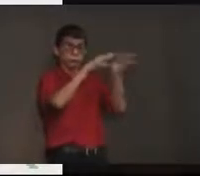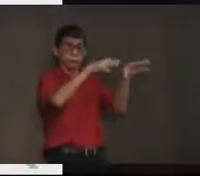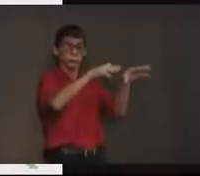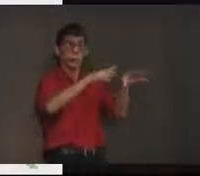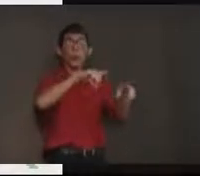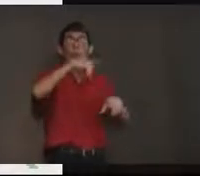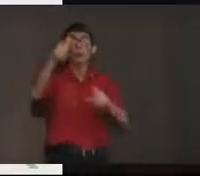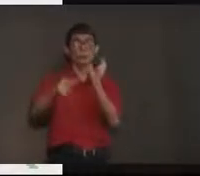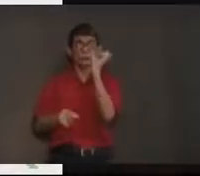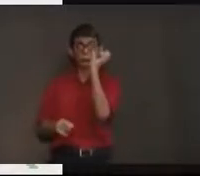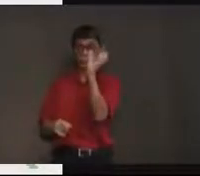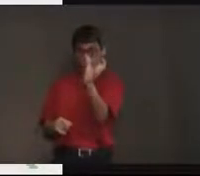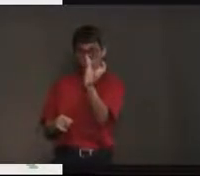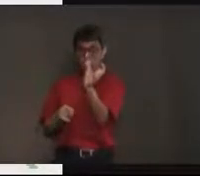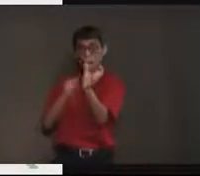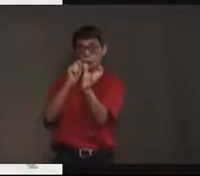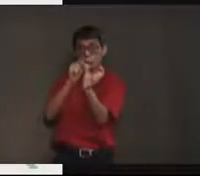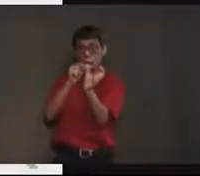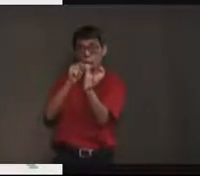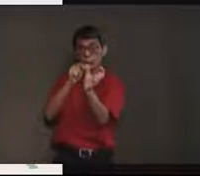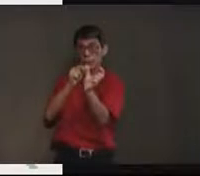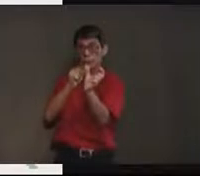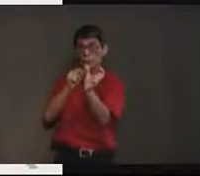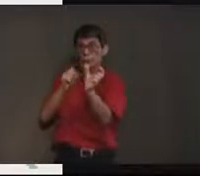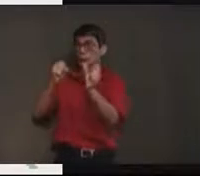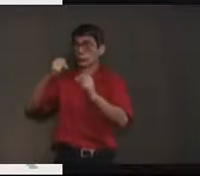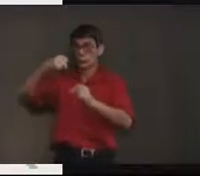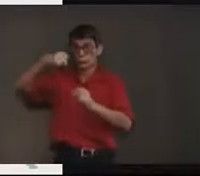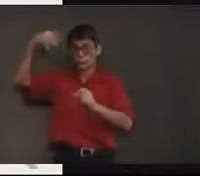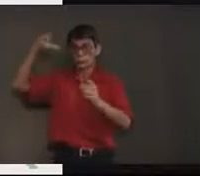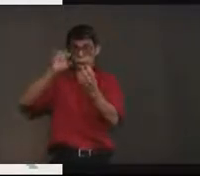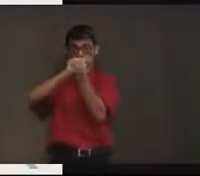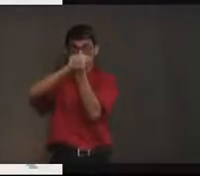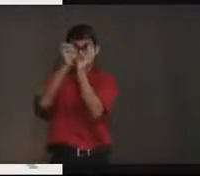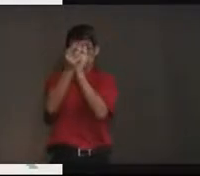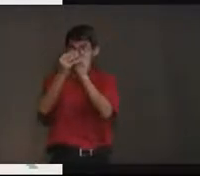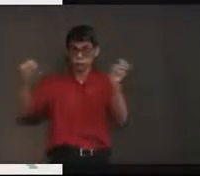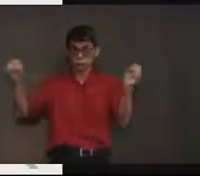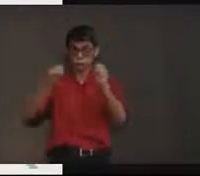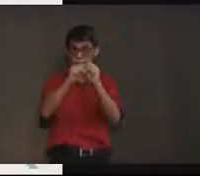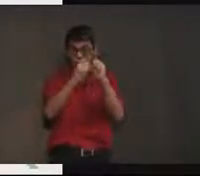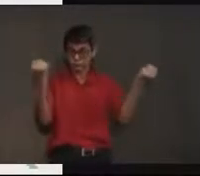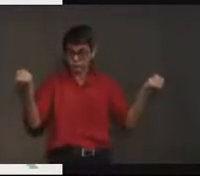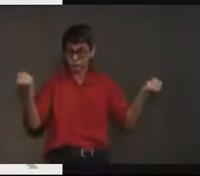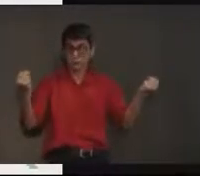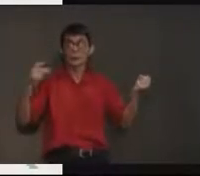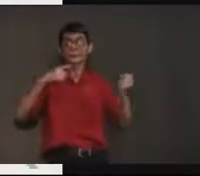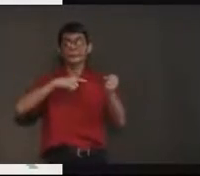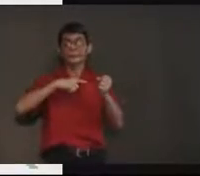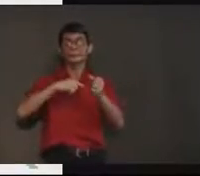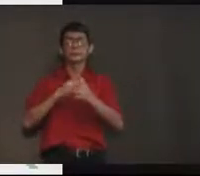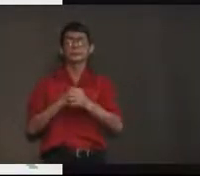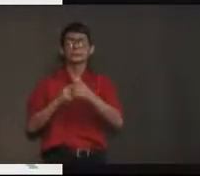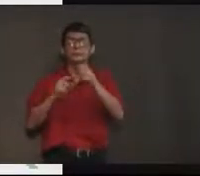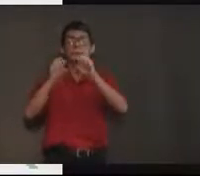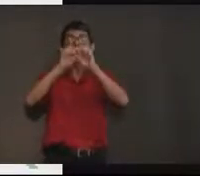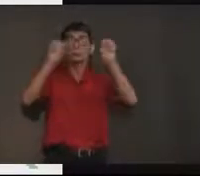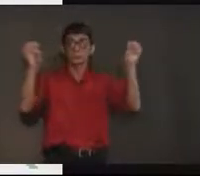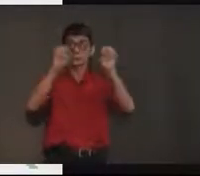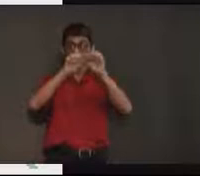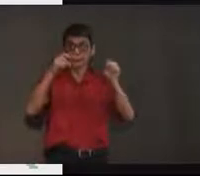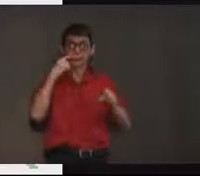outros termos o entrelaçamento entre os dois feixes de luzes bom então esse é o seu